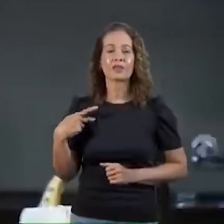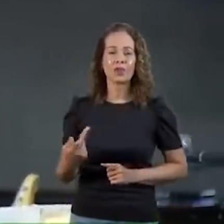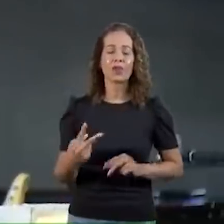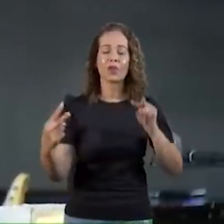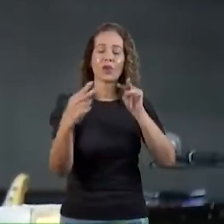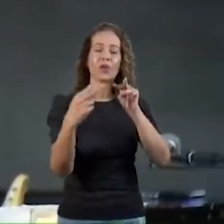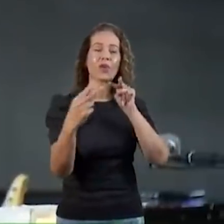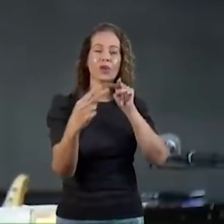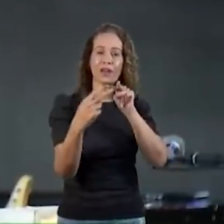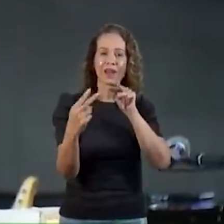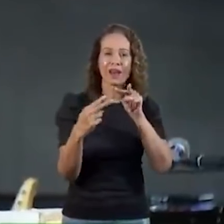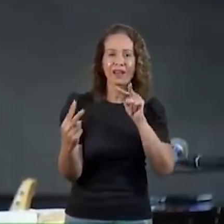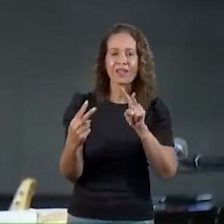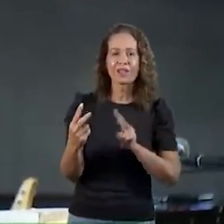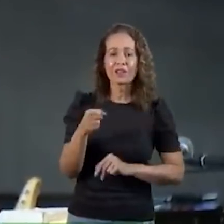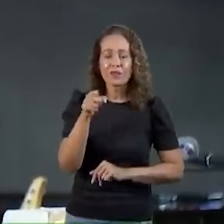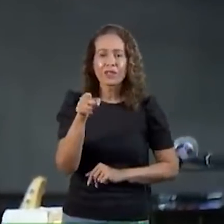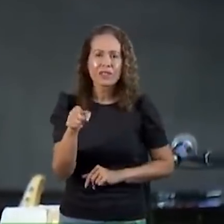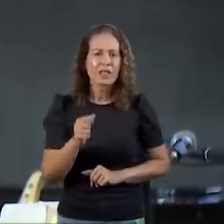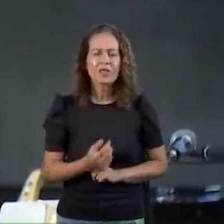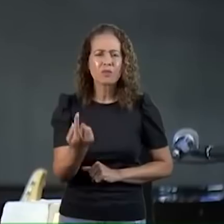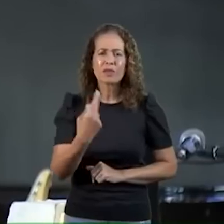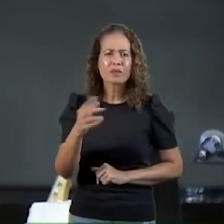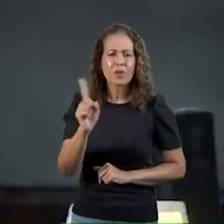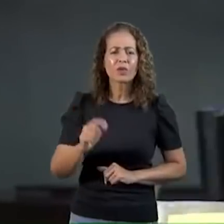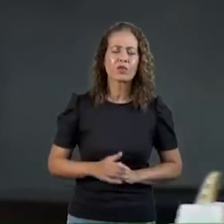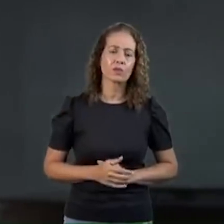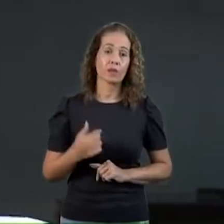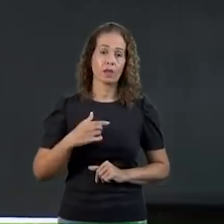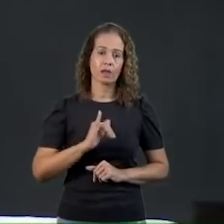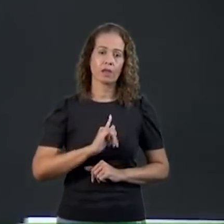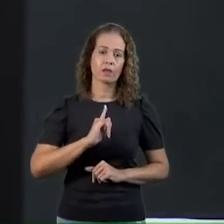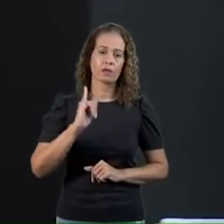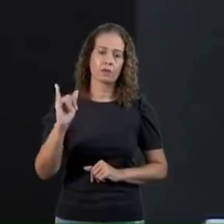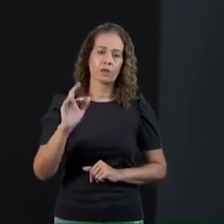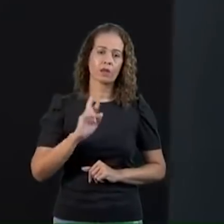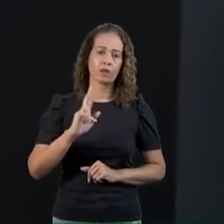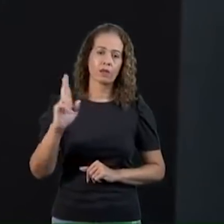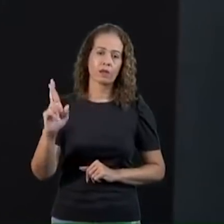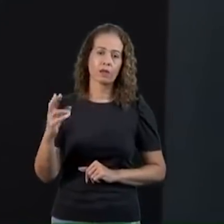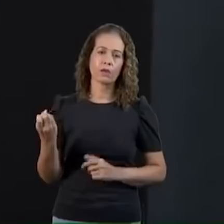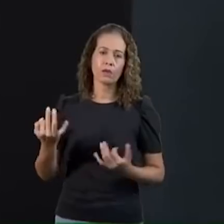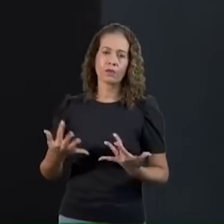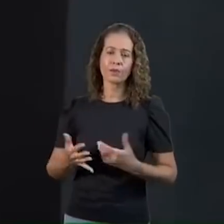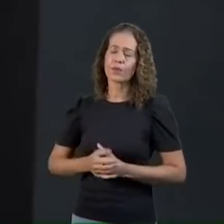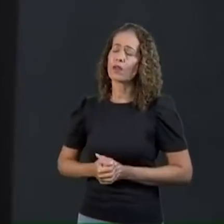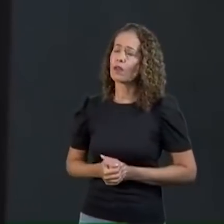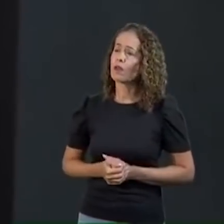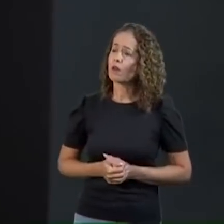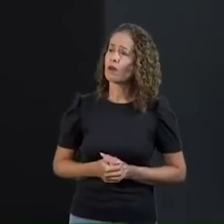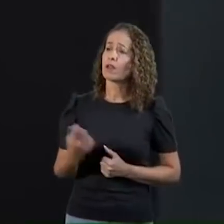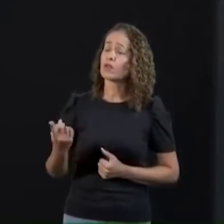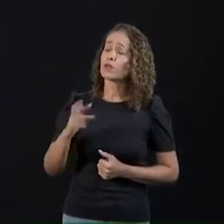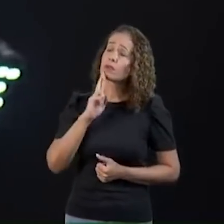online tentando responder as coisas da semana passada. Eu não sei quem foi que distribuiu meu número de WhatsApp. Acho que passou com um dirigível. Deve